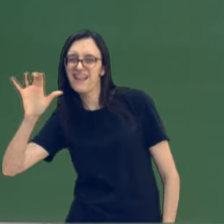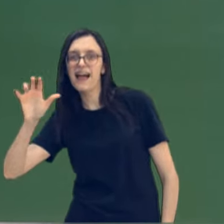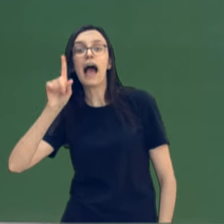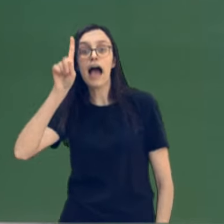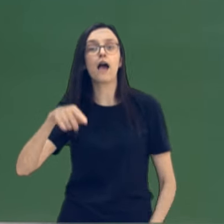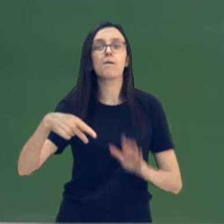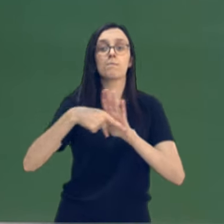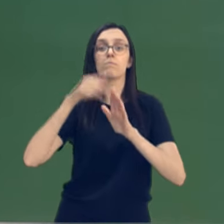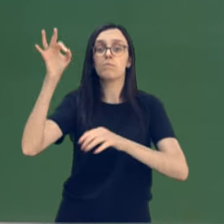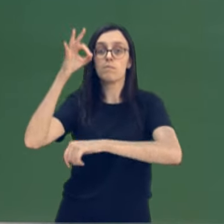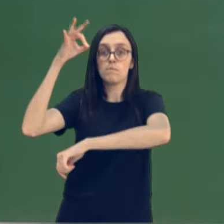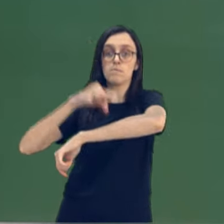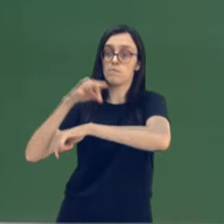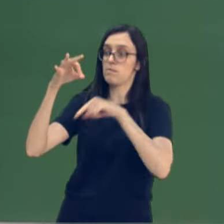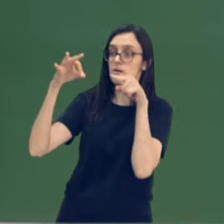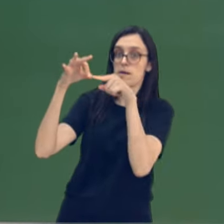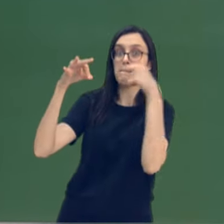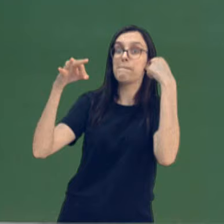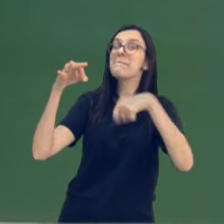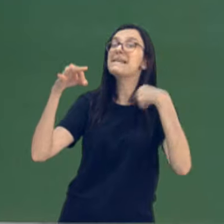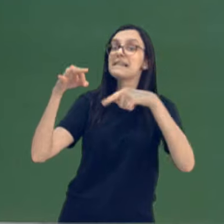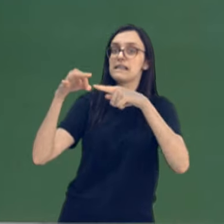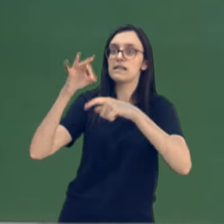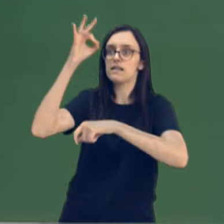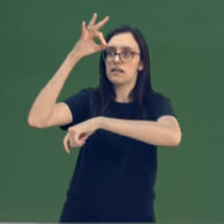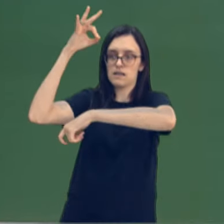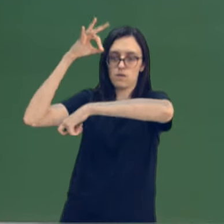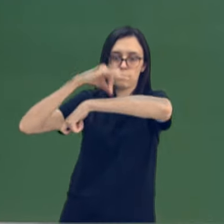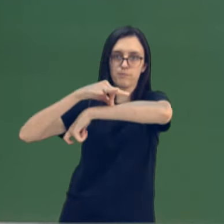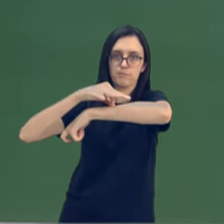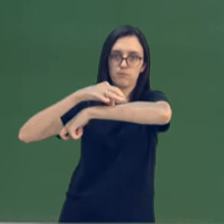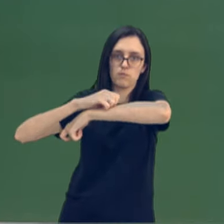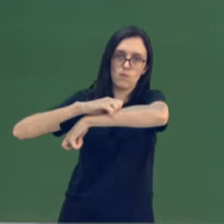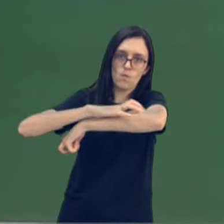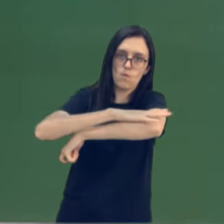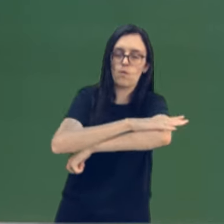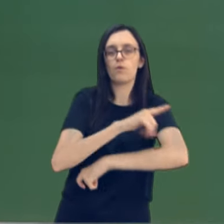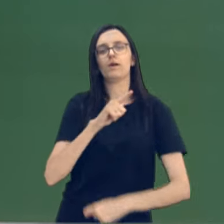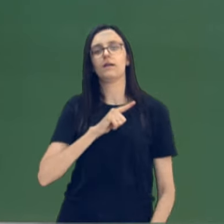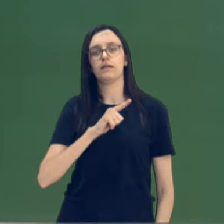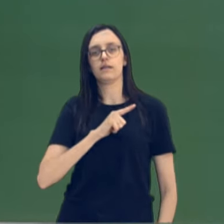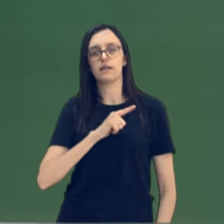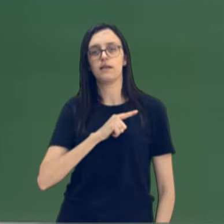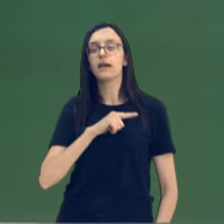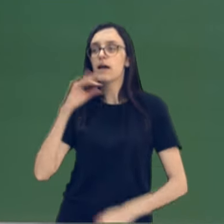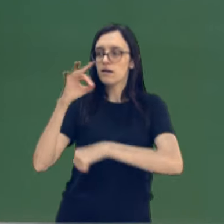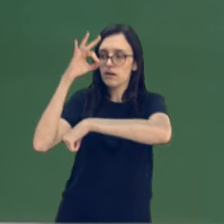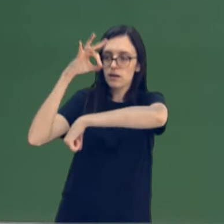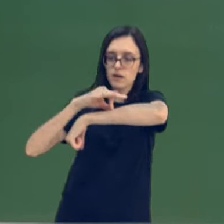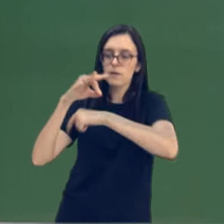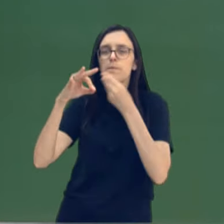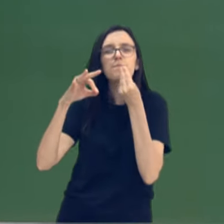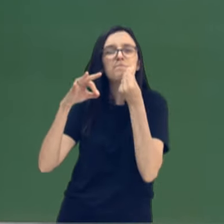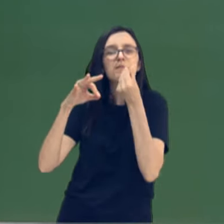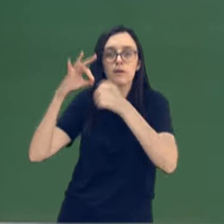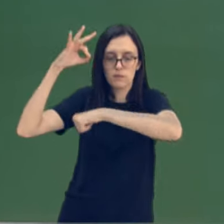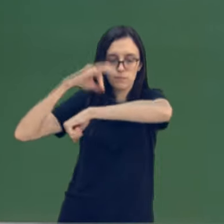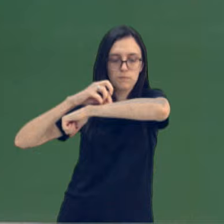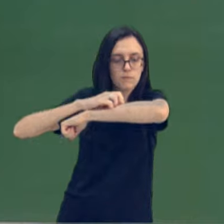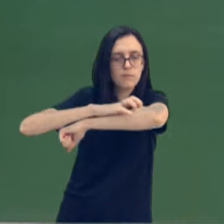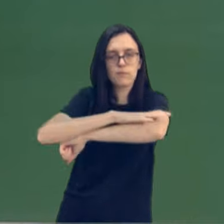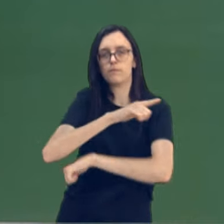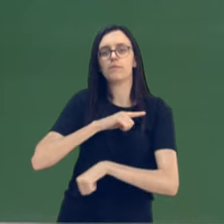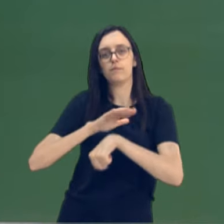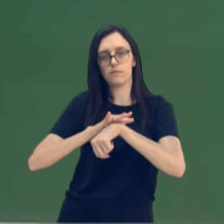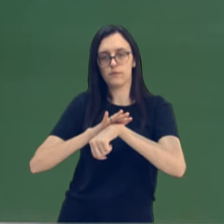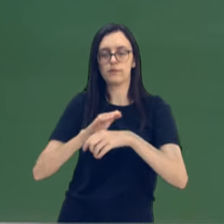Mosquito. Tá bom? A picada do mosquito, o mosquito injeta a saliva lá, que é um processo natural dele. Na saliva dele vem o vírus junto. Dengue, chikungunya